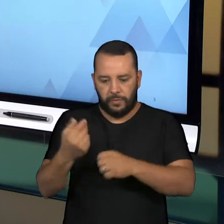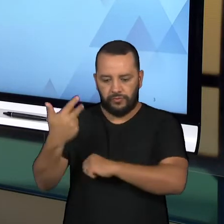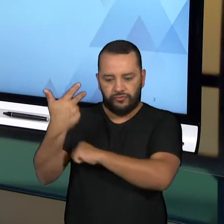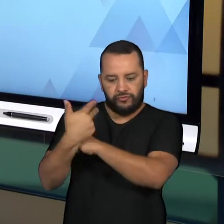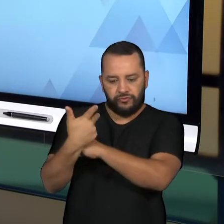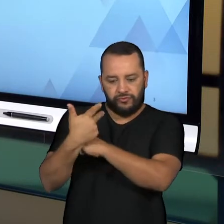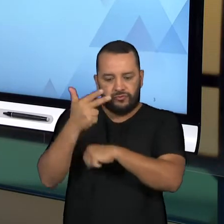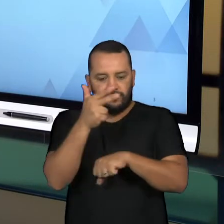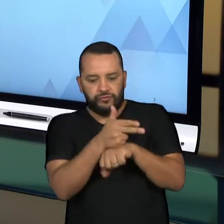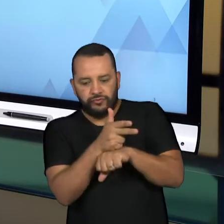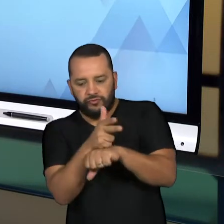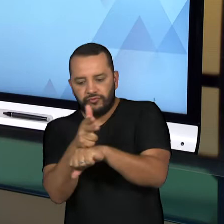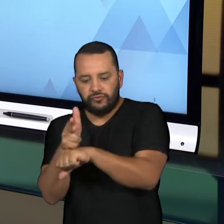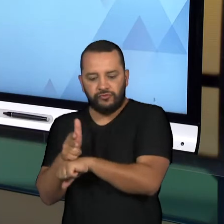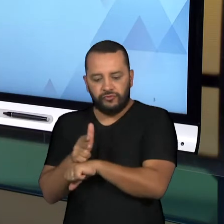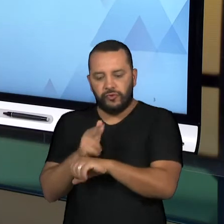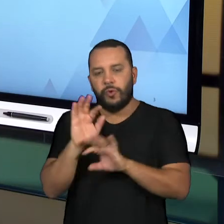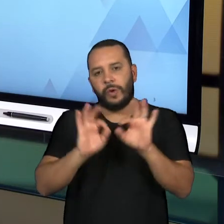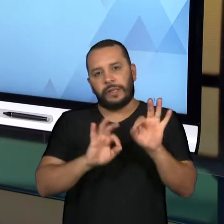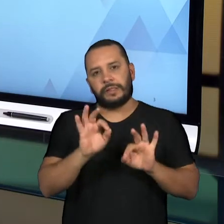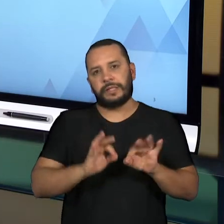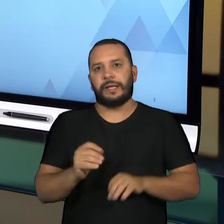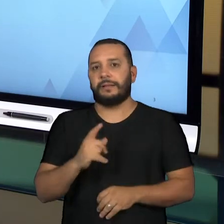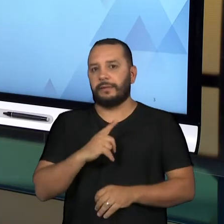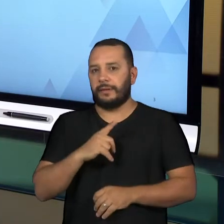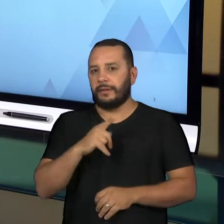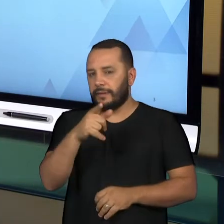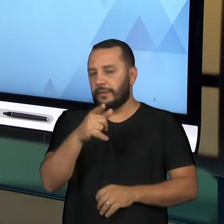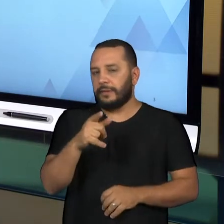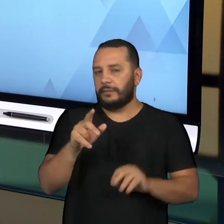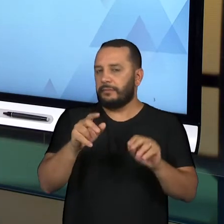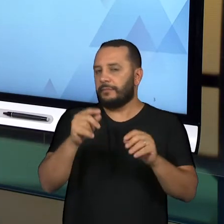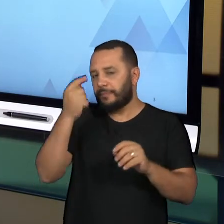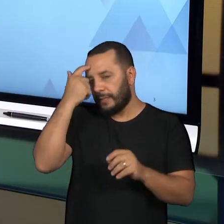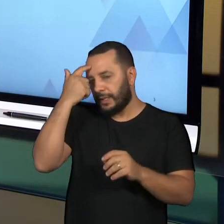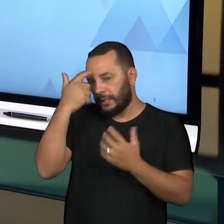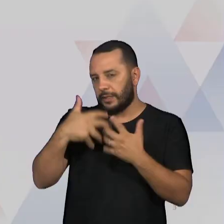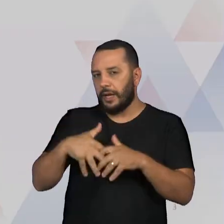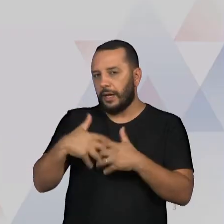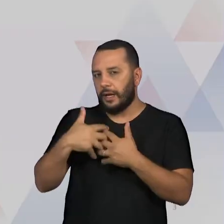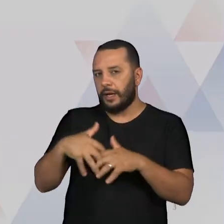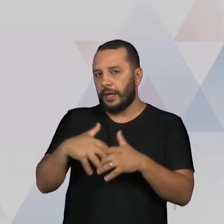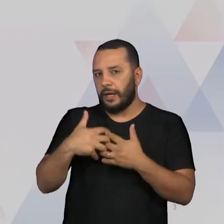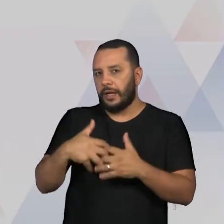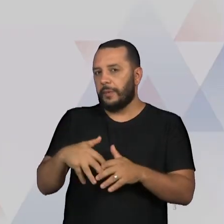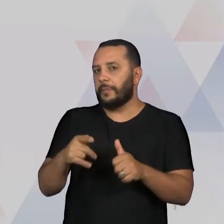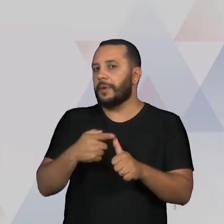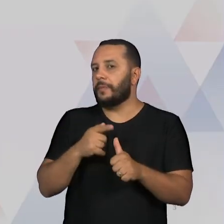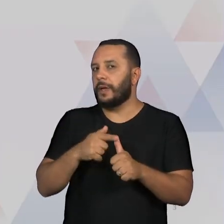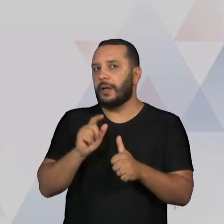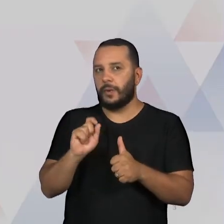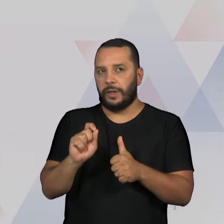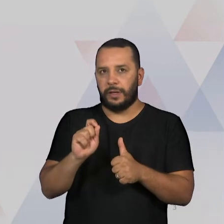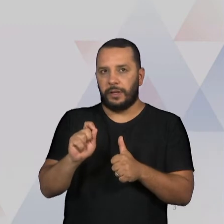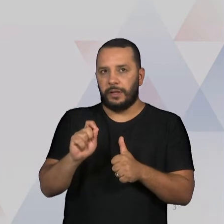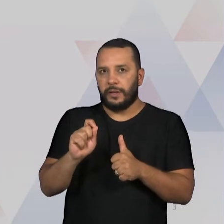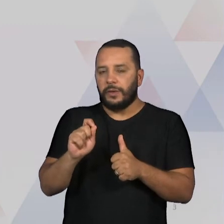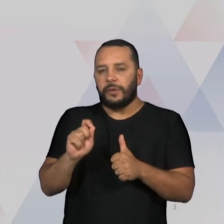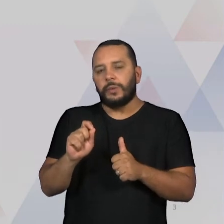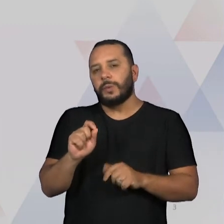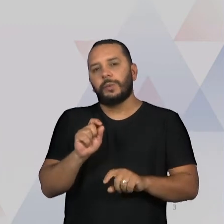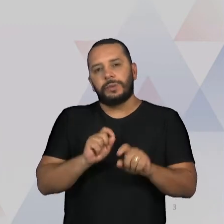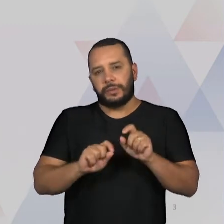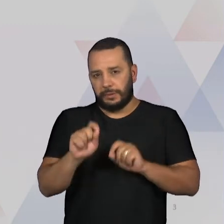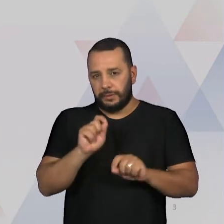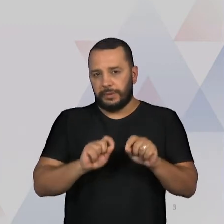organizada então eu coloquei algumas questões para que o grupo pense a respeito primeira questão o quê que